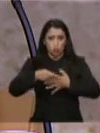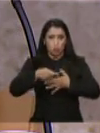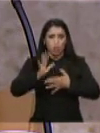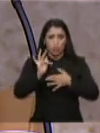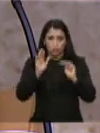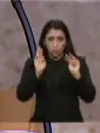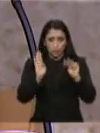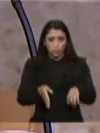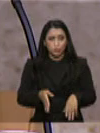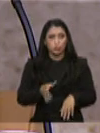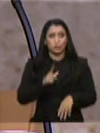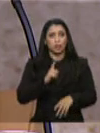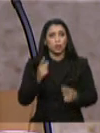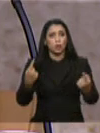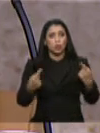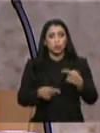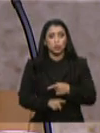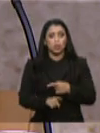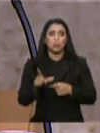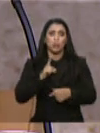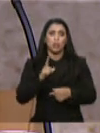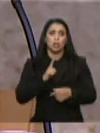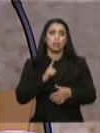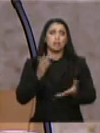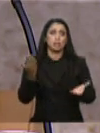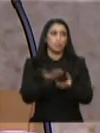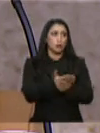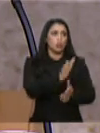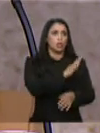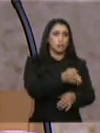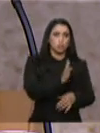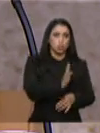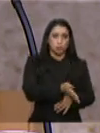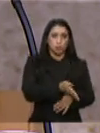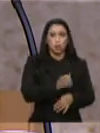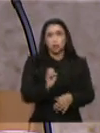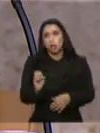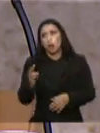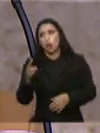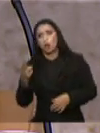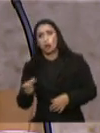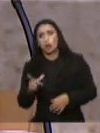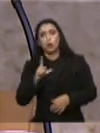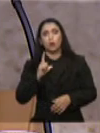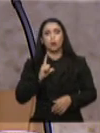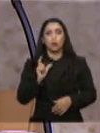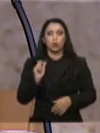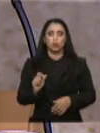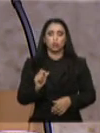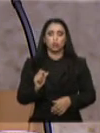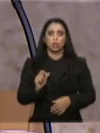seja possibilitando o ajuizamento de ação rescisória, seja viabilizando o emprego da técnica